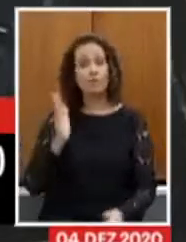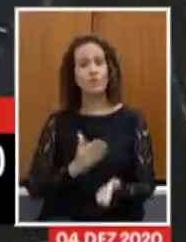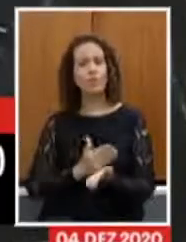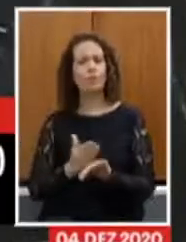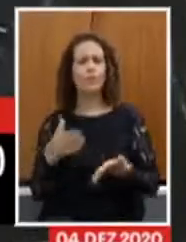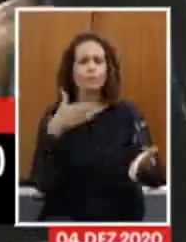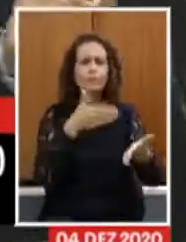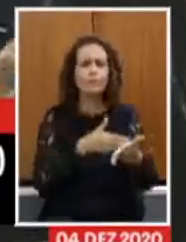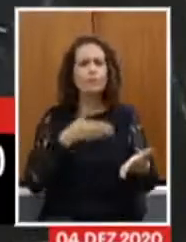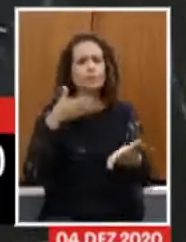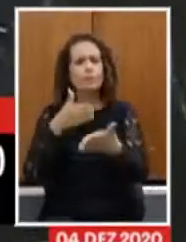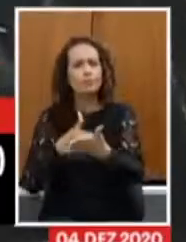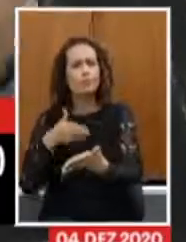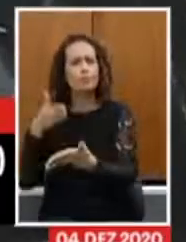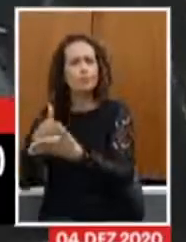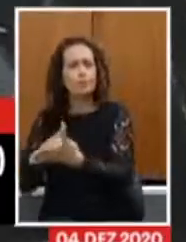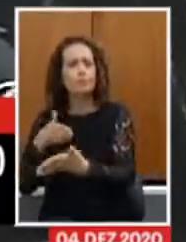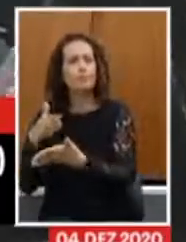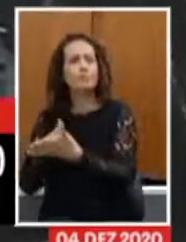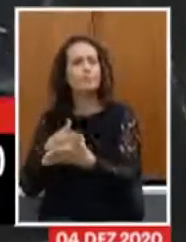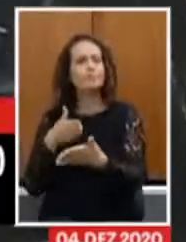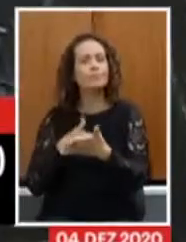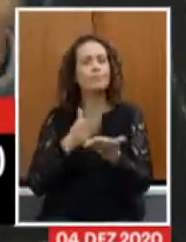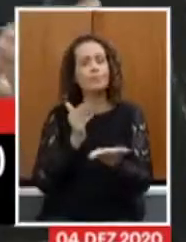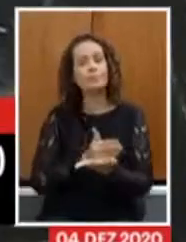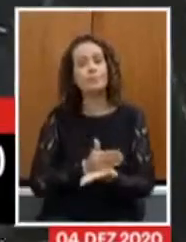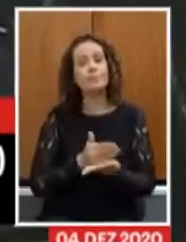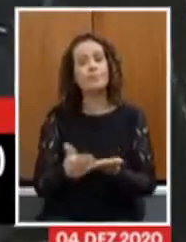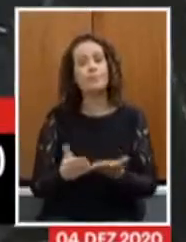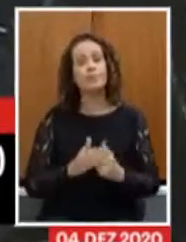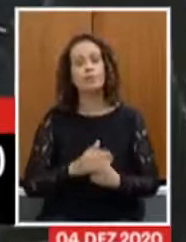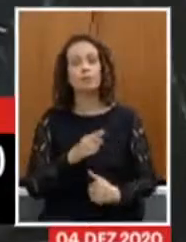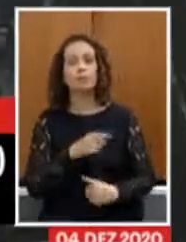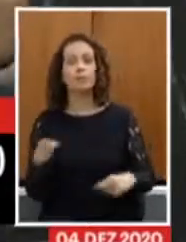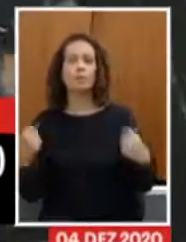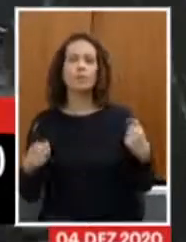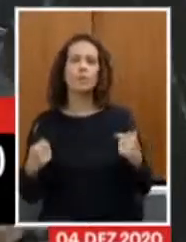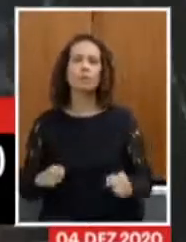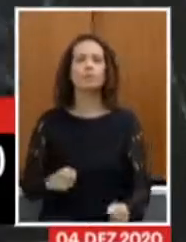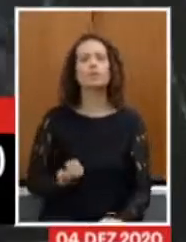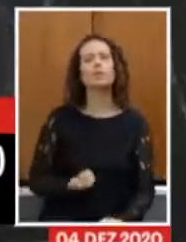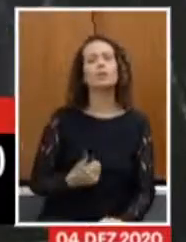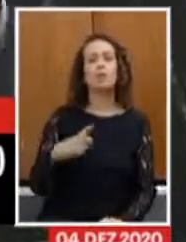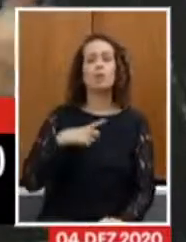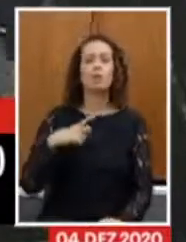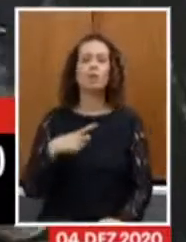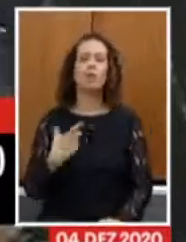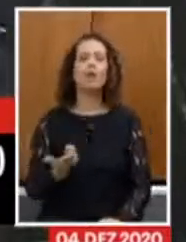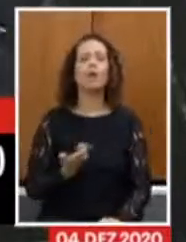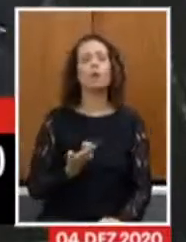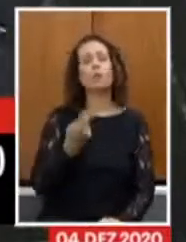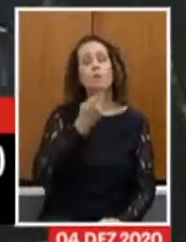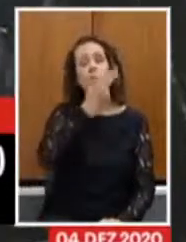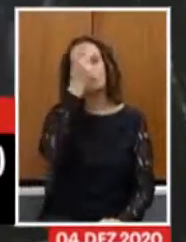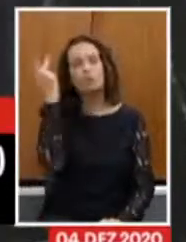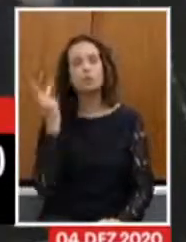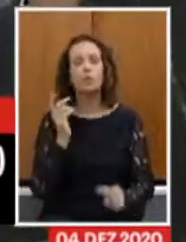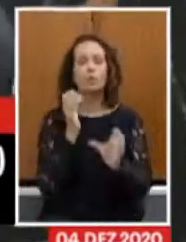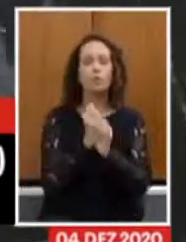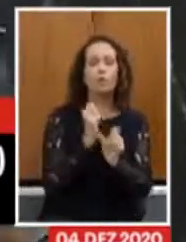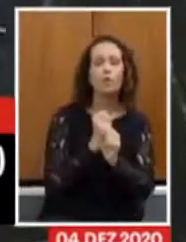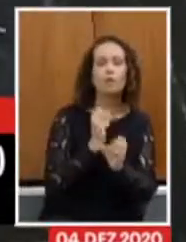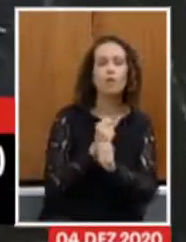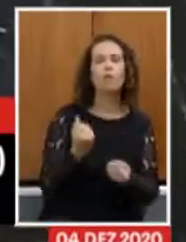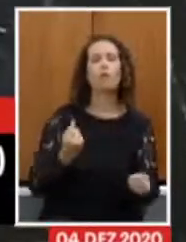obstáculos. Os obstáculos que começa? Você tem que contratar ali um contador, você tem que abrir uma empresa, você tem que começar a